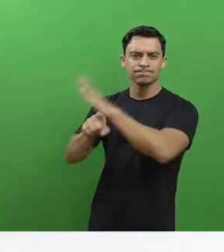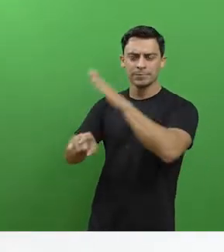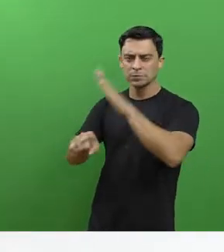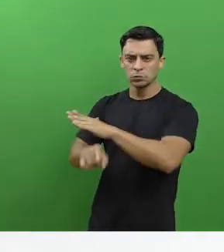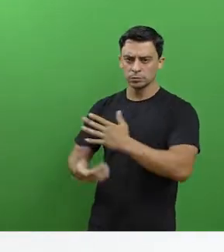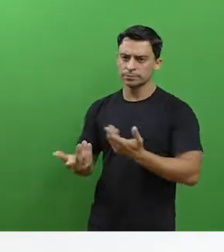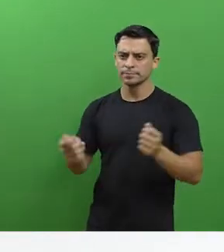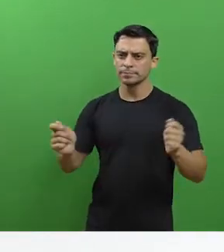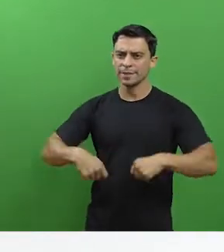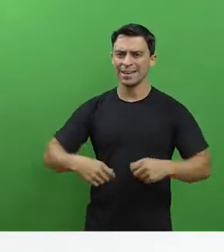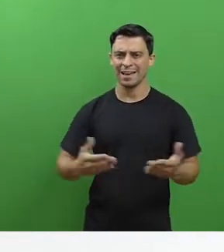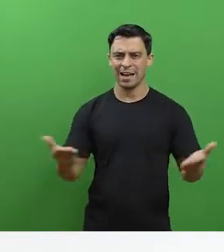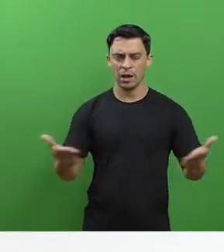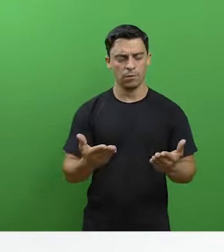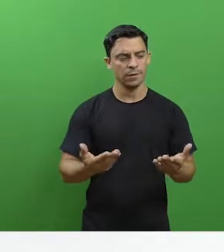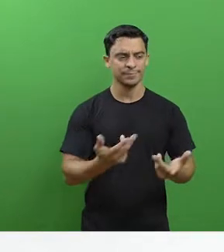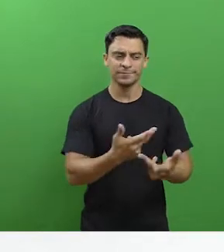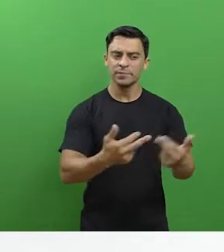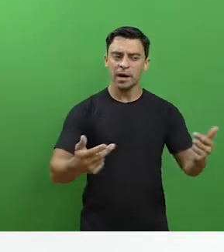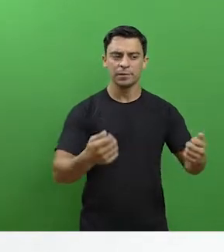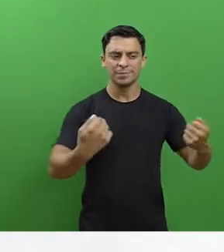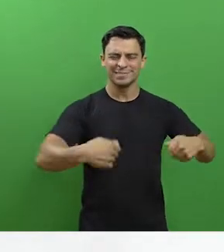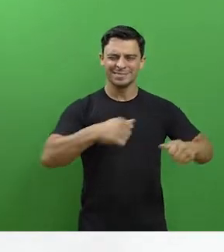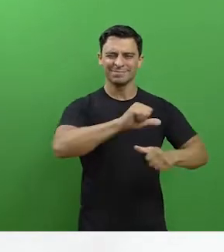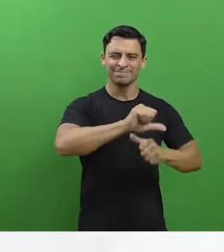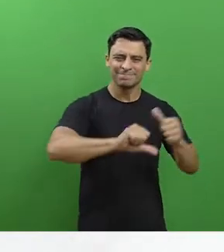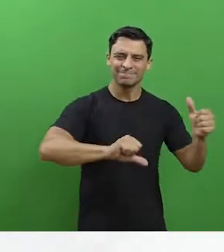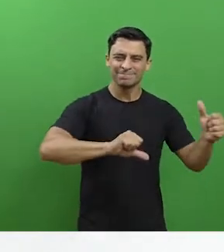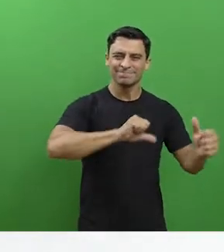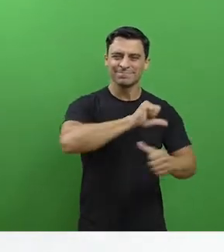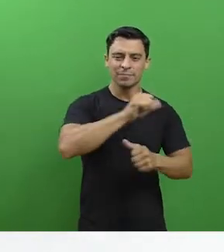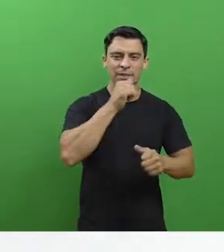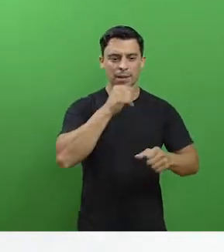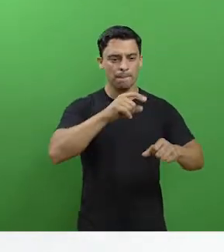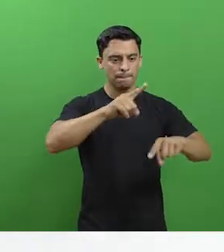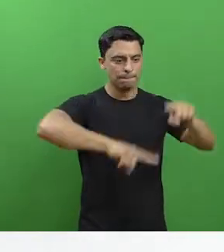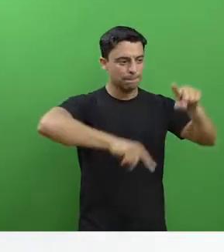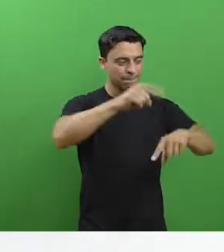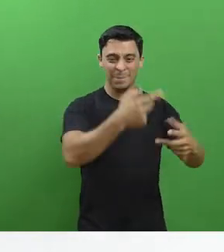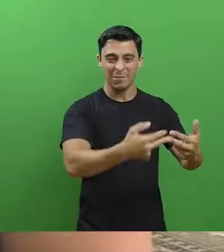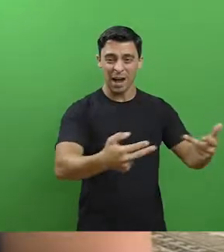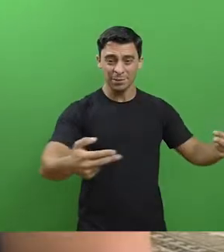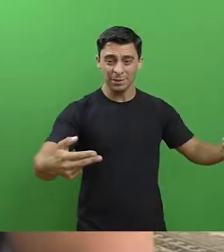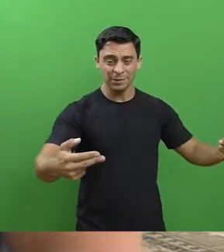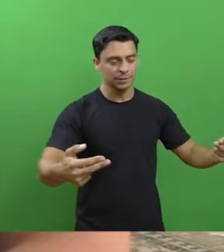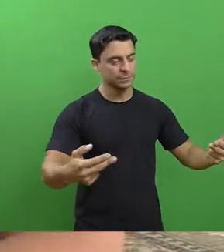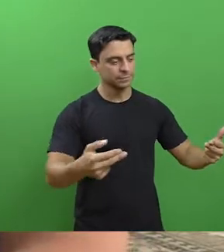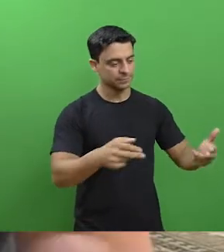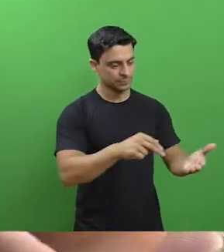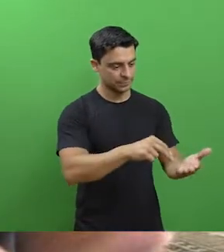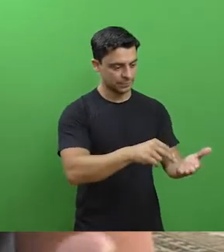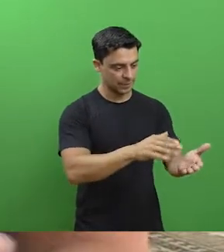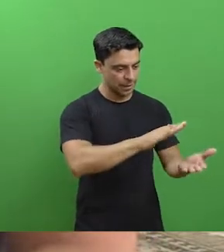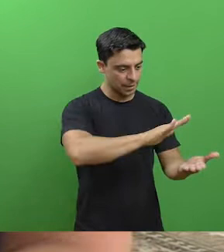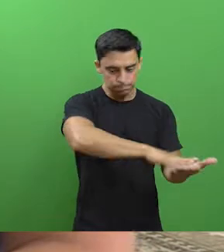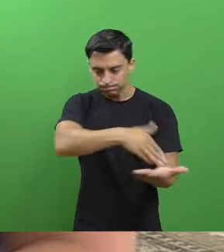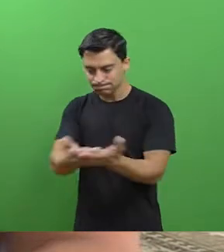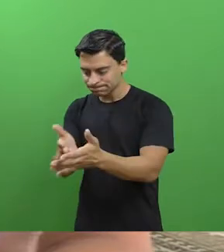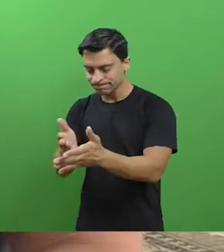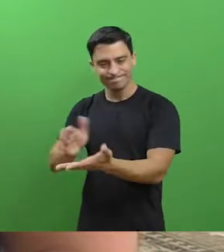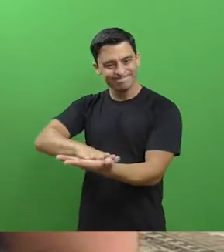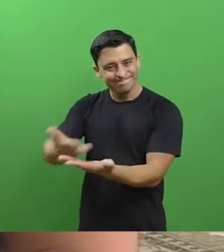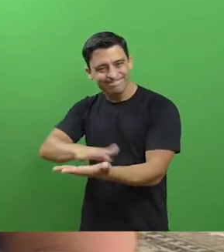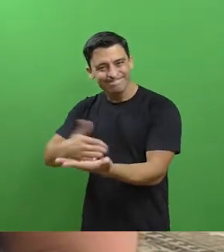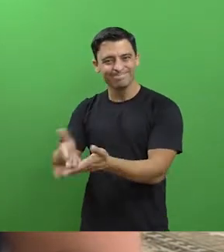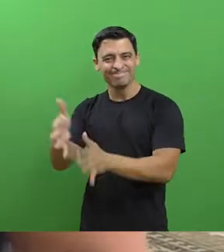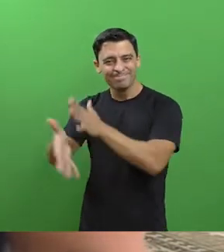ainda precisam ser modificadas, né? Por exemplo, muitos materiais precisam ainda ser interpretados para Libras. O surdo, ele procura